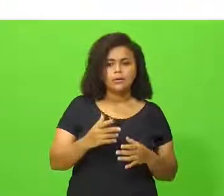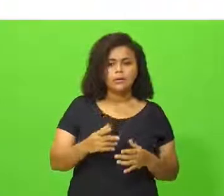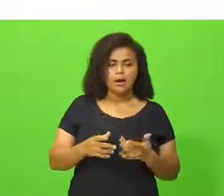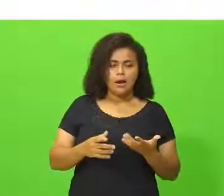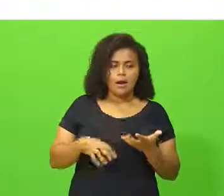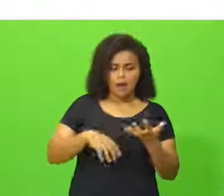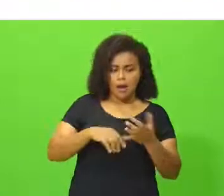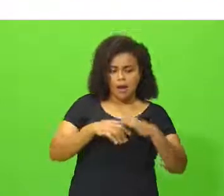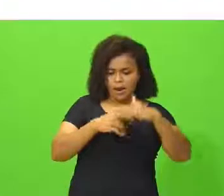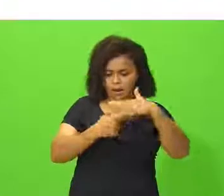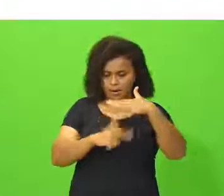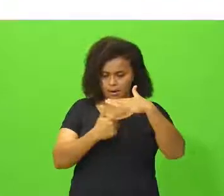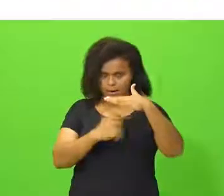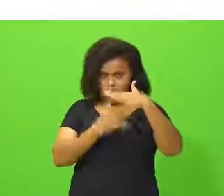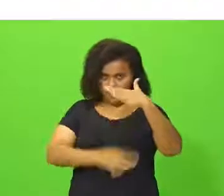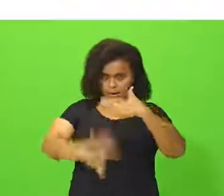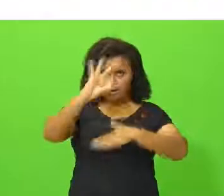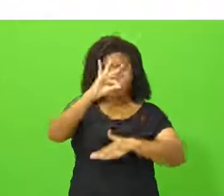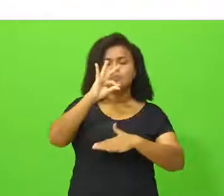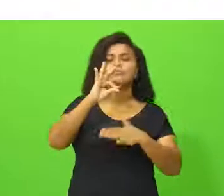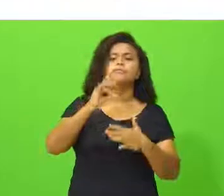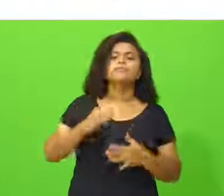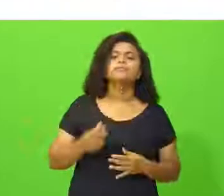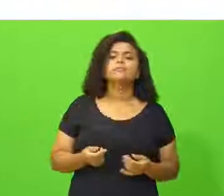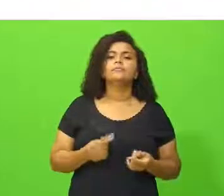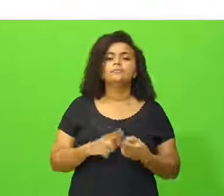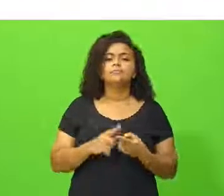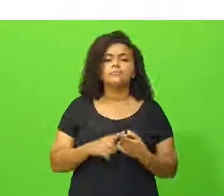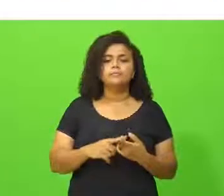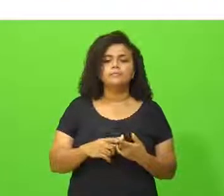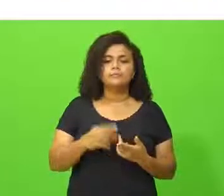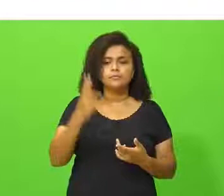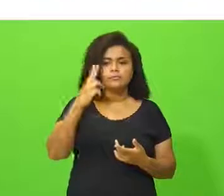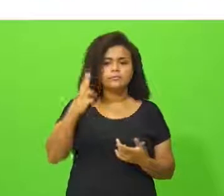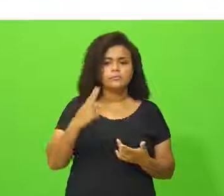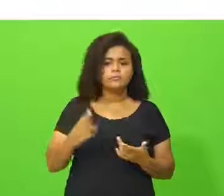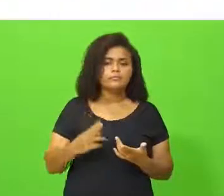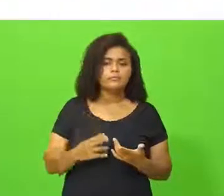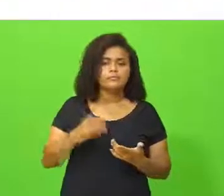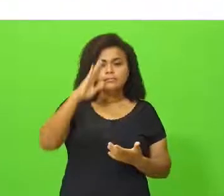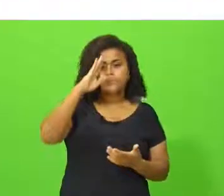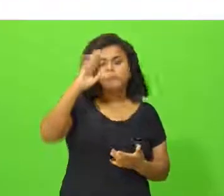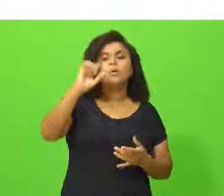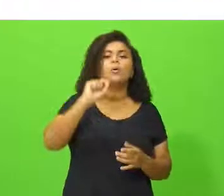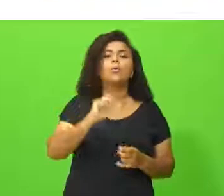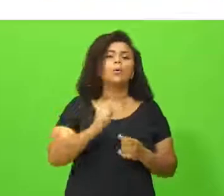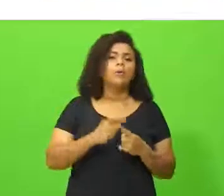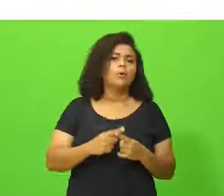Revolução Industrial. E esse momento da história, ela é bem marcante porque